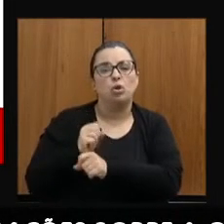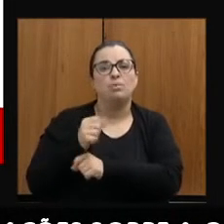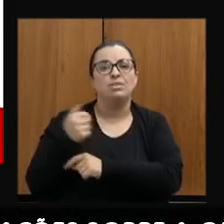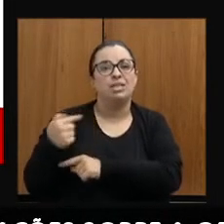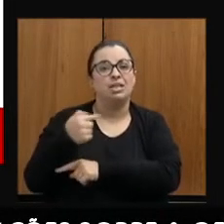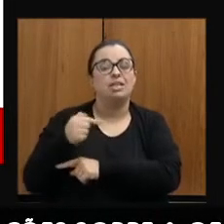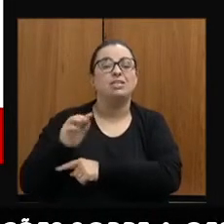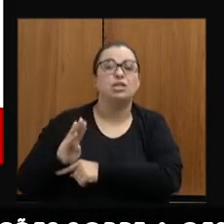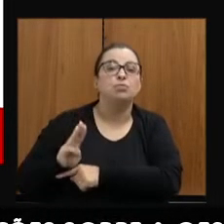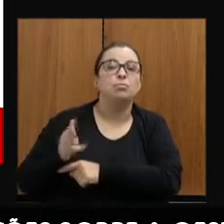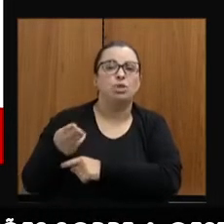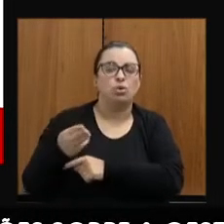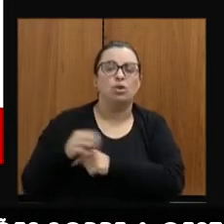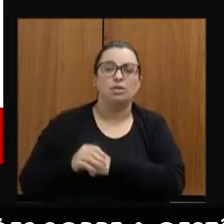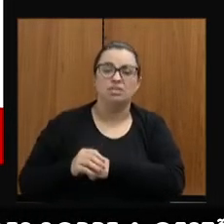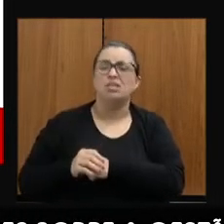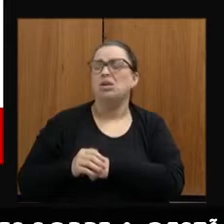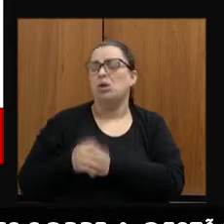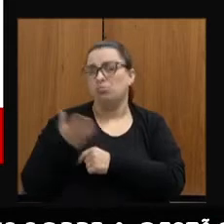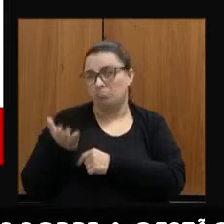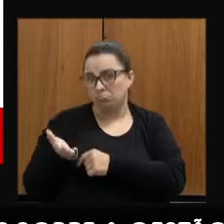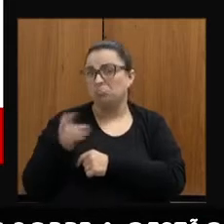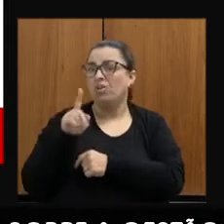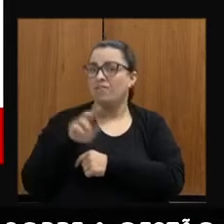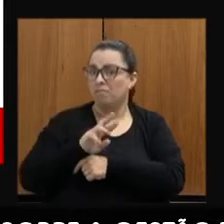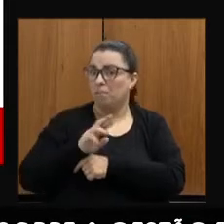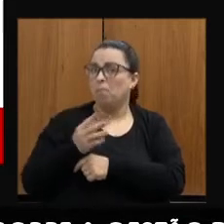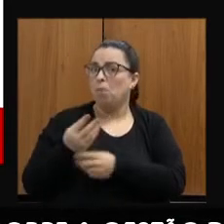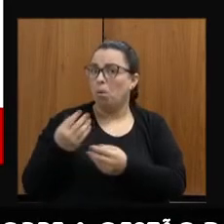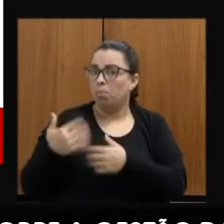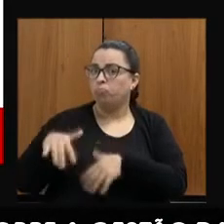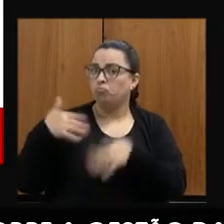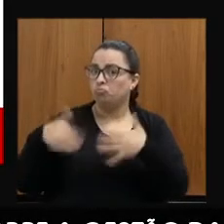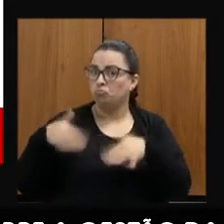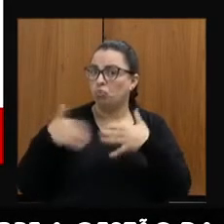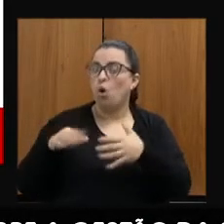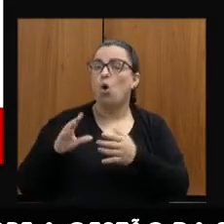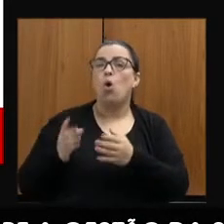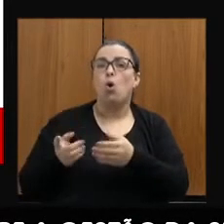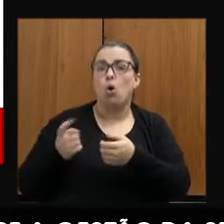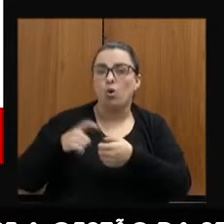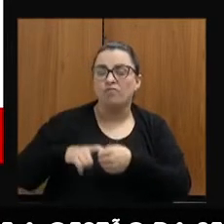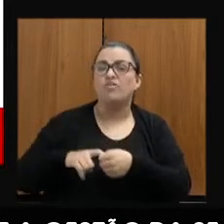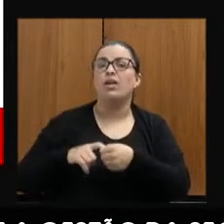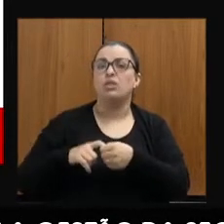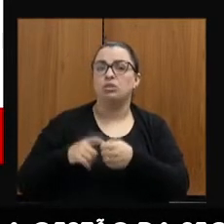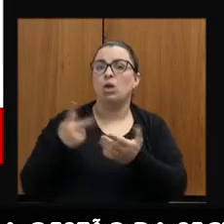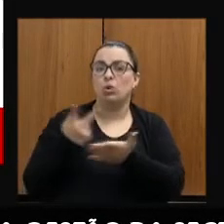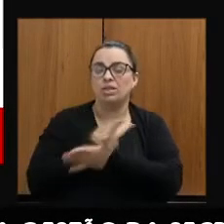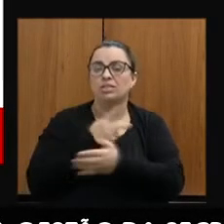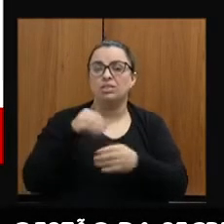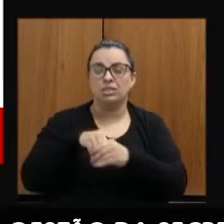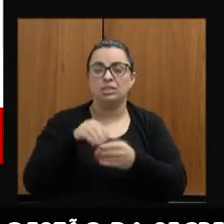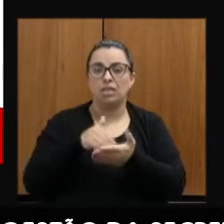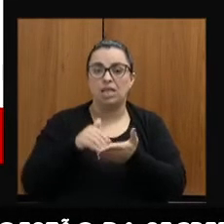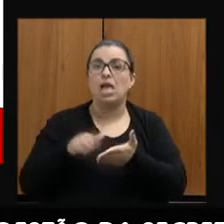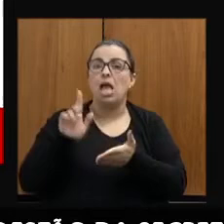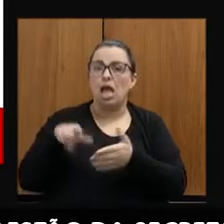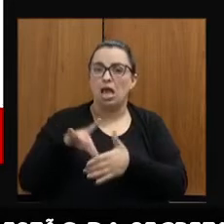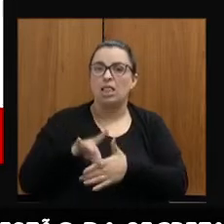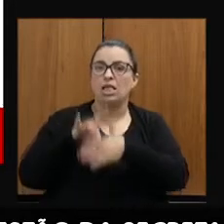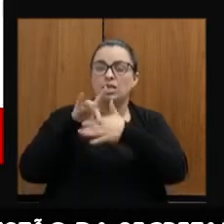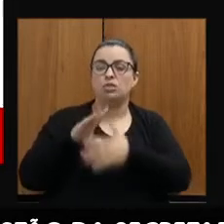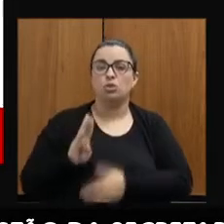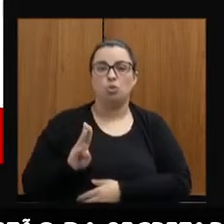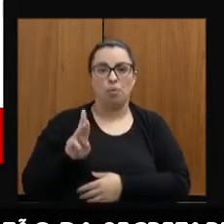seja um volume imenso de convênios processados na secretaria e sua liderança do Breno longo é algo